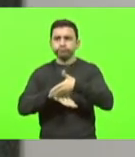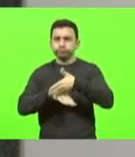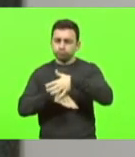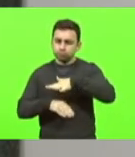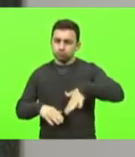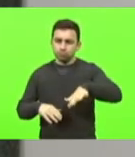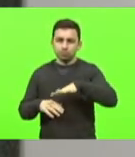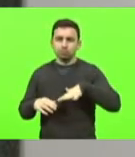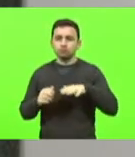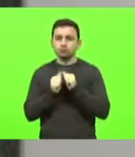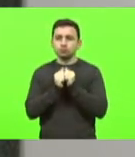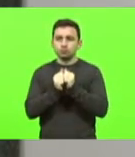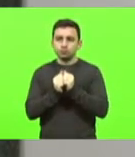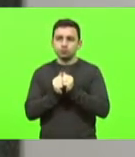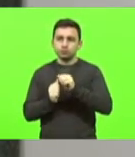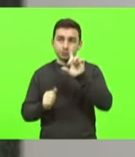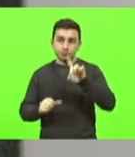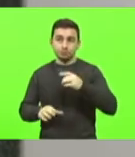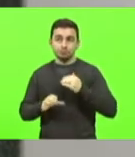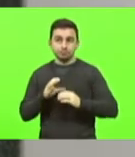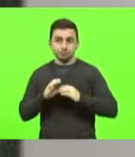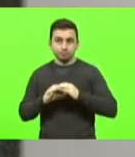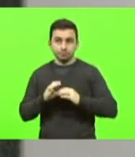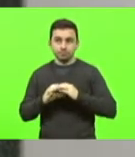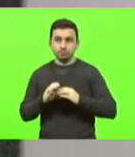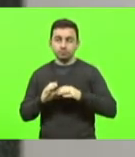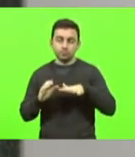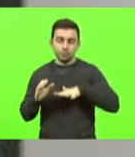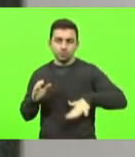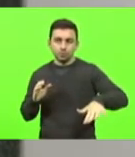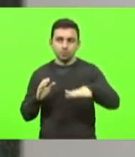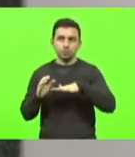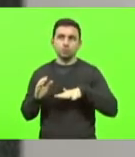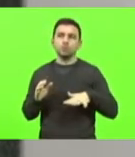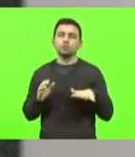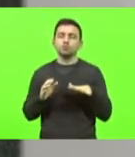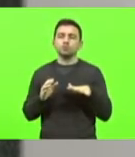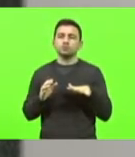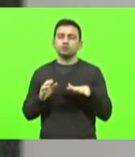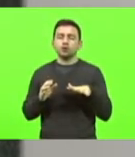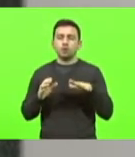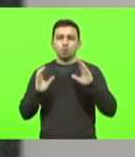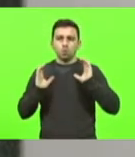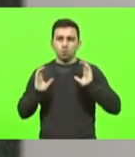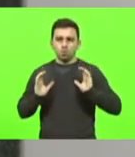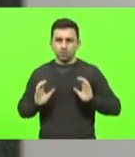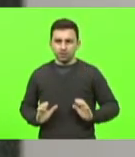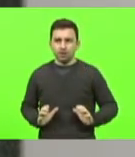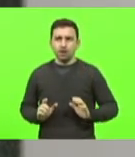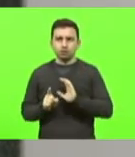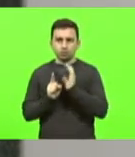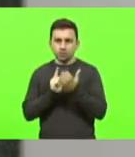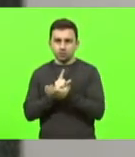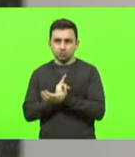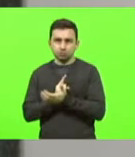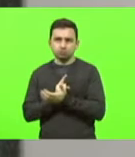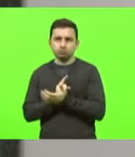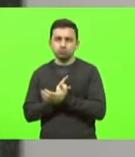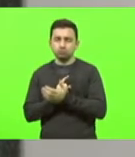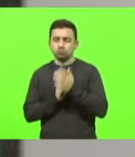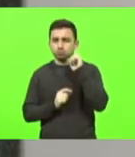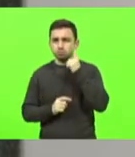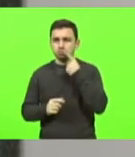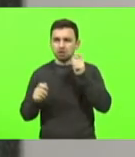junto à Diretoria de Comunicação do Parlamento Estadual para que a comunidade surda possa acompanhar todas as